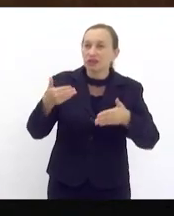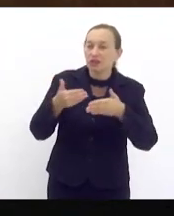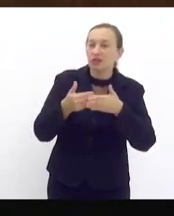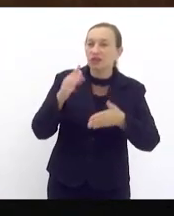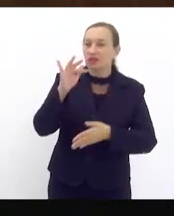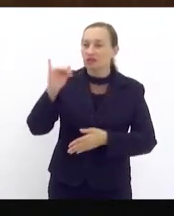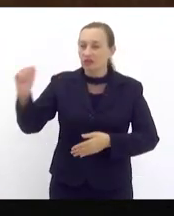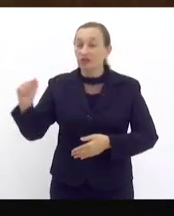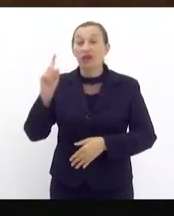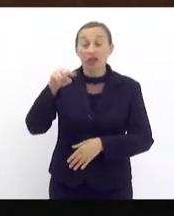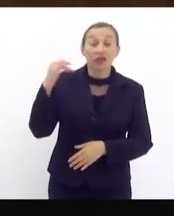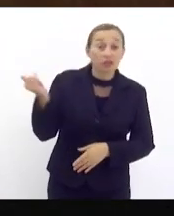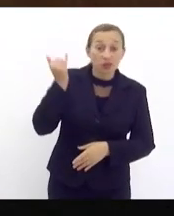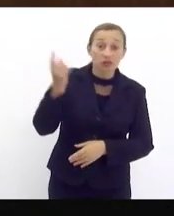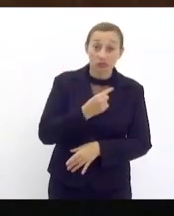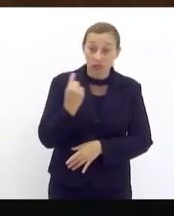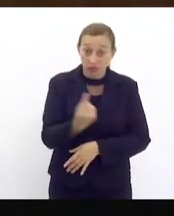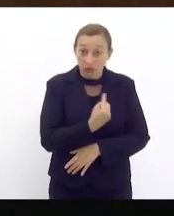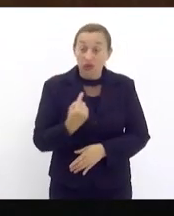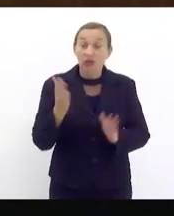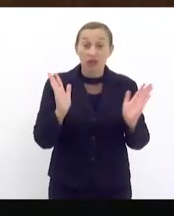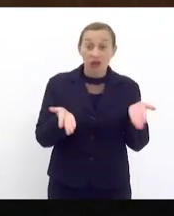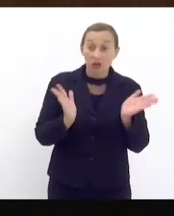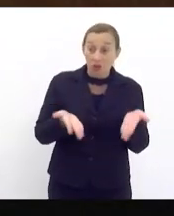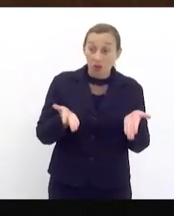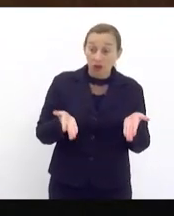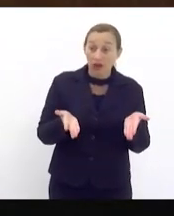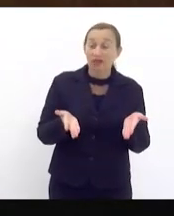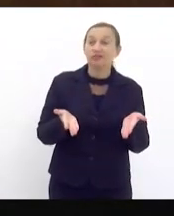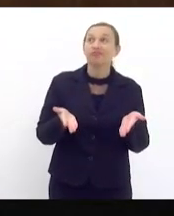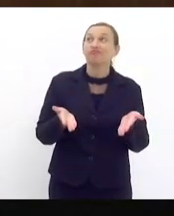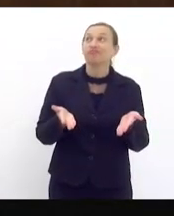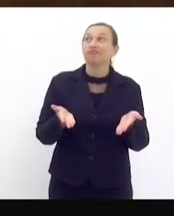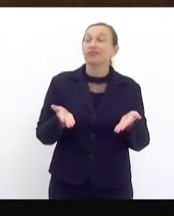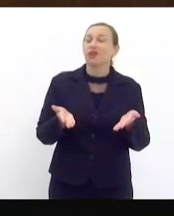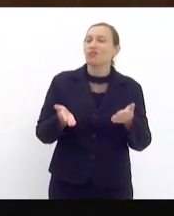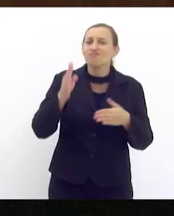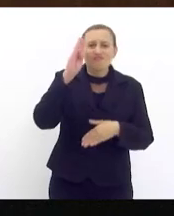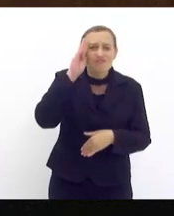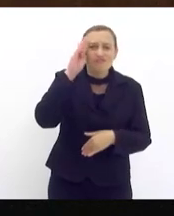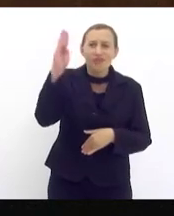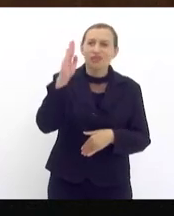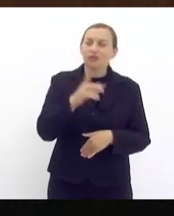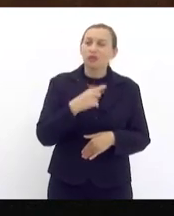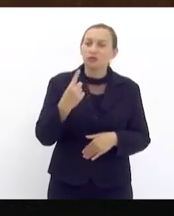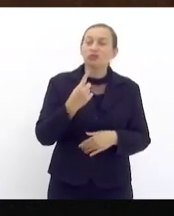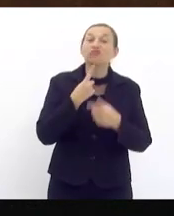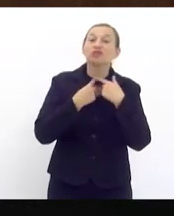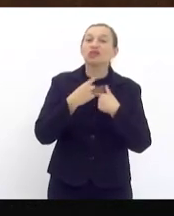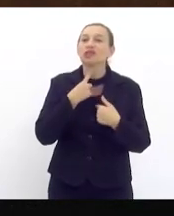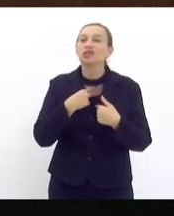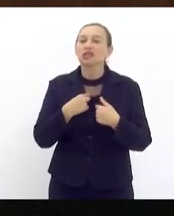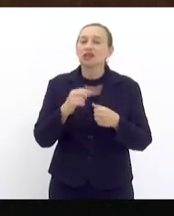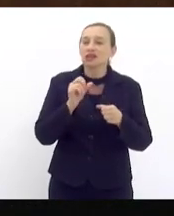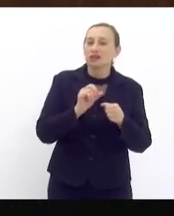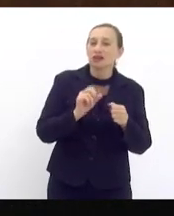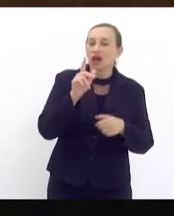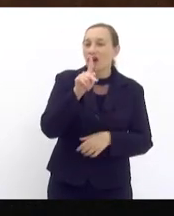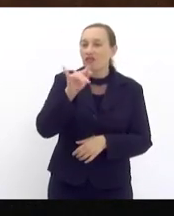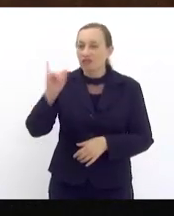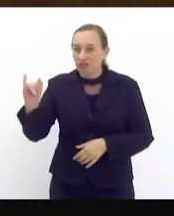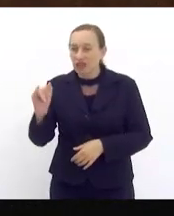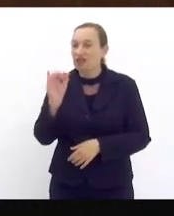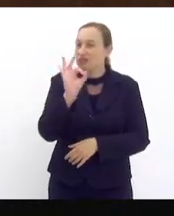a filha foi extremamente importante para nós e agora esta é a nossa a nossa principal intenção fazer com que a filha seja